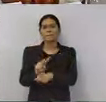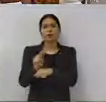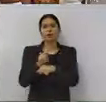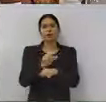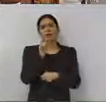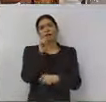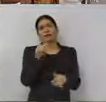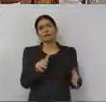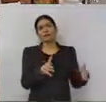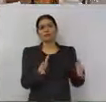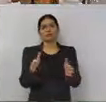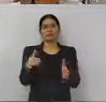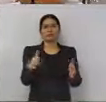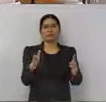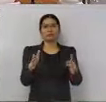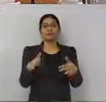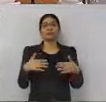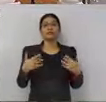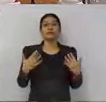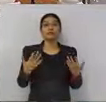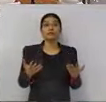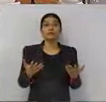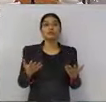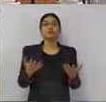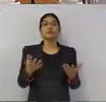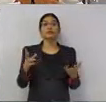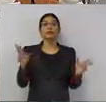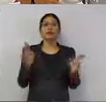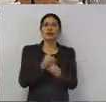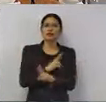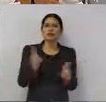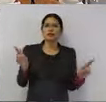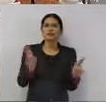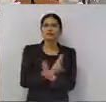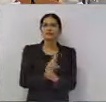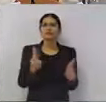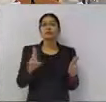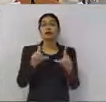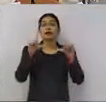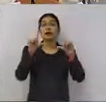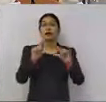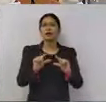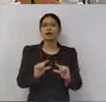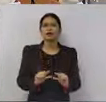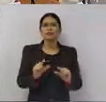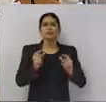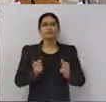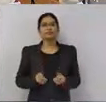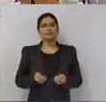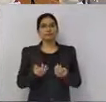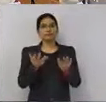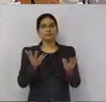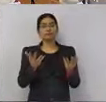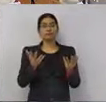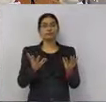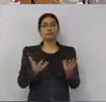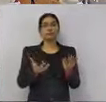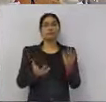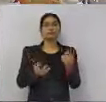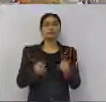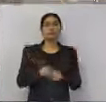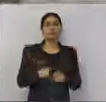assim, estão diretamente relacionadas à redução de custos, né, produção